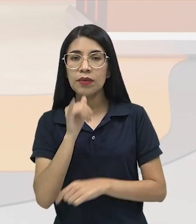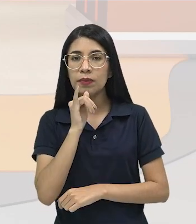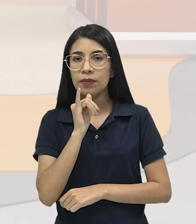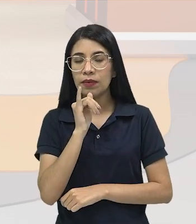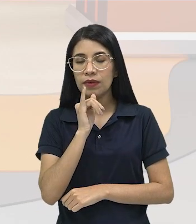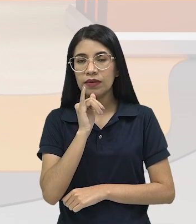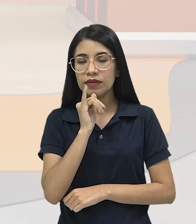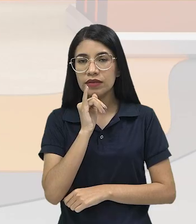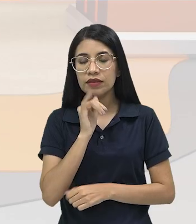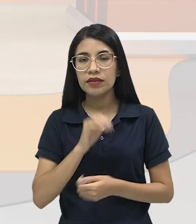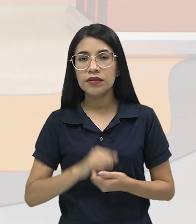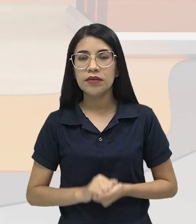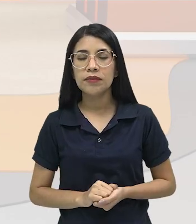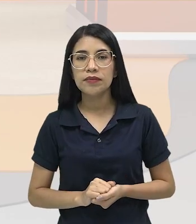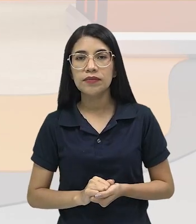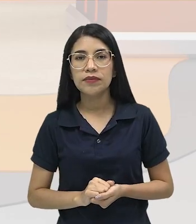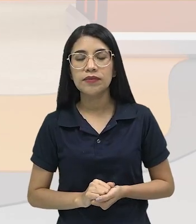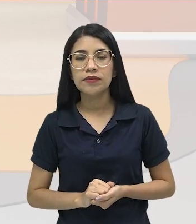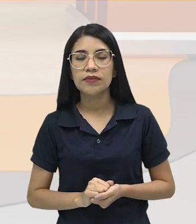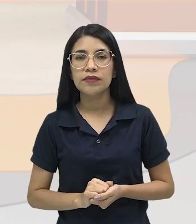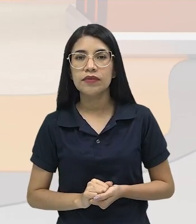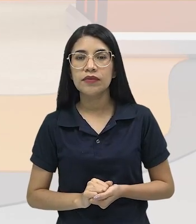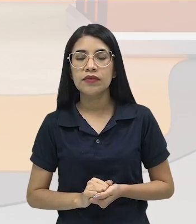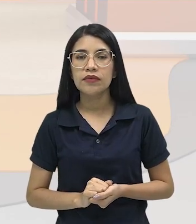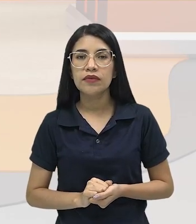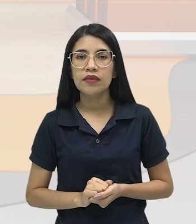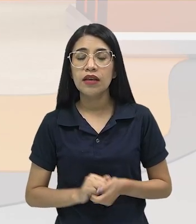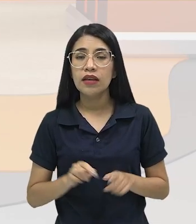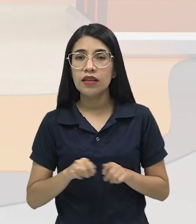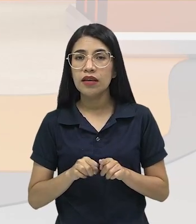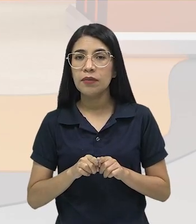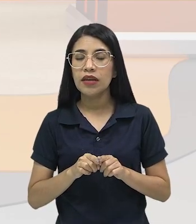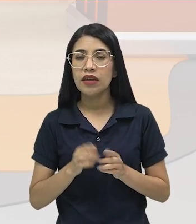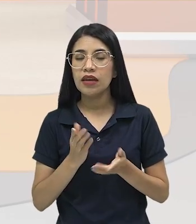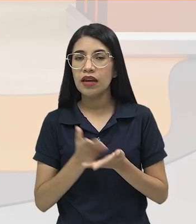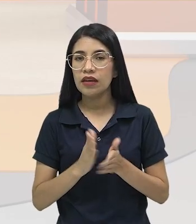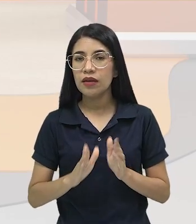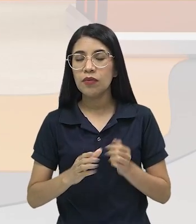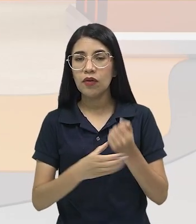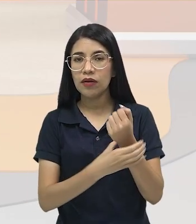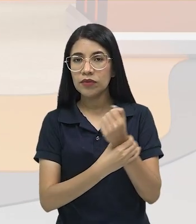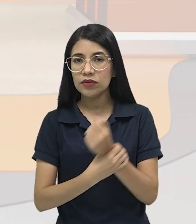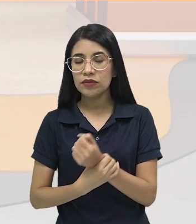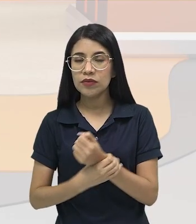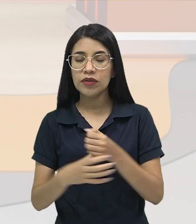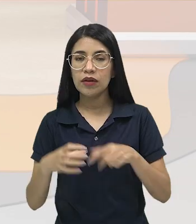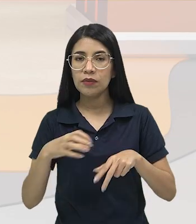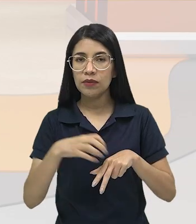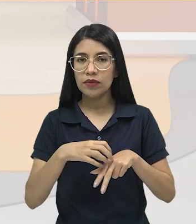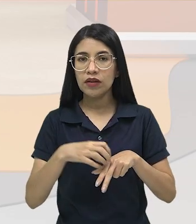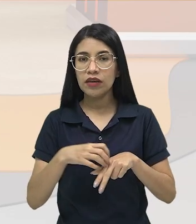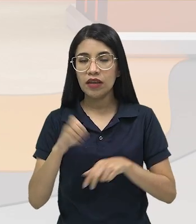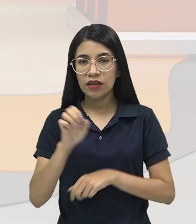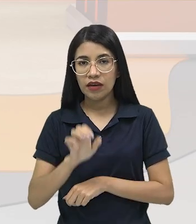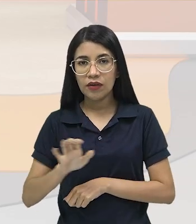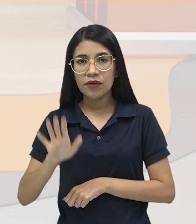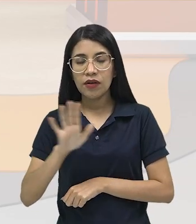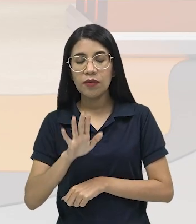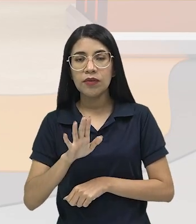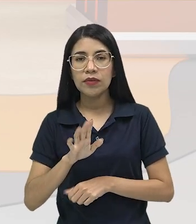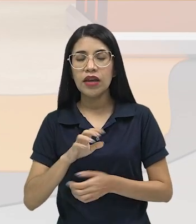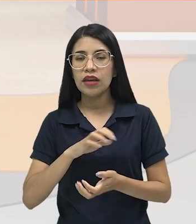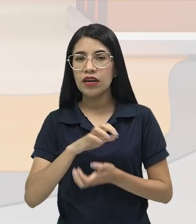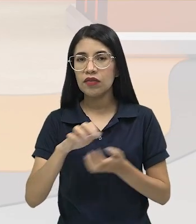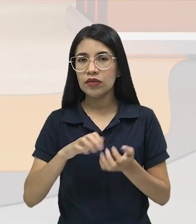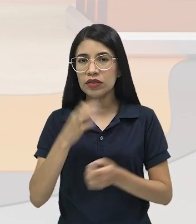também de derrubada do absolutismo monárquico na Europa. Lembra que nós já vimos, por exemplo, as